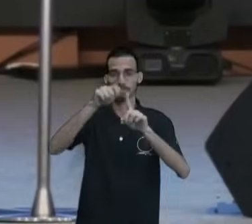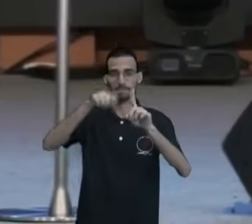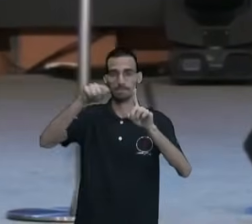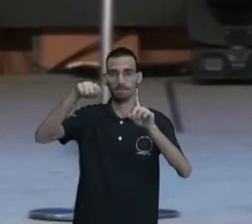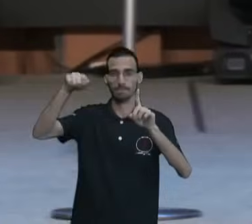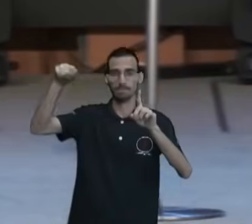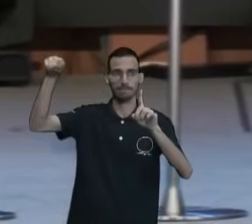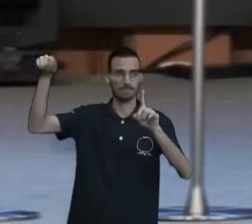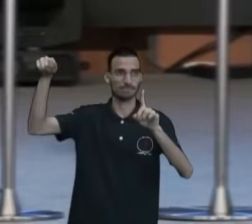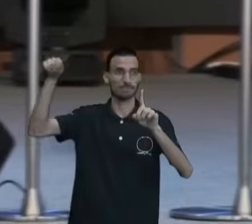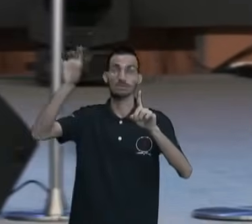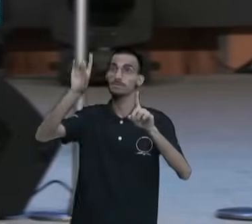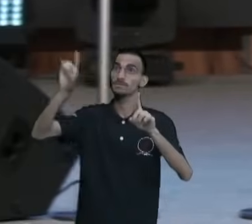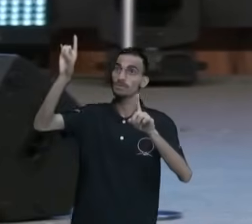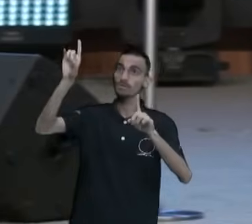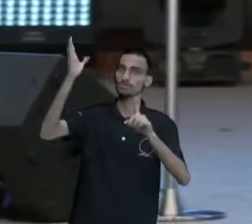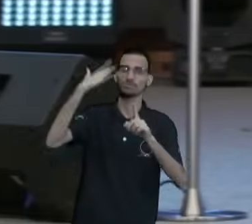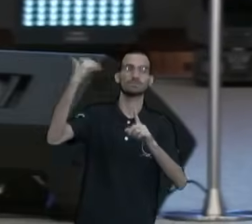chamou